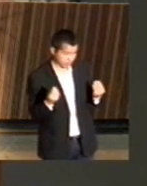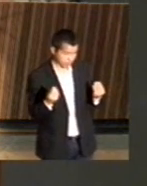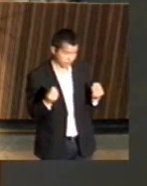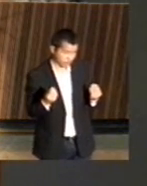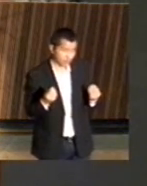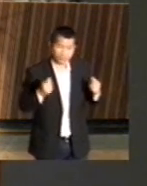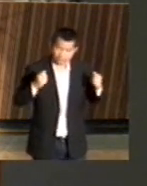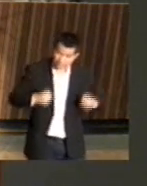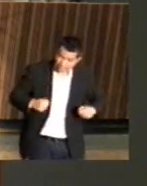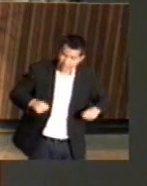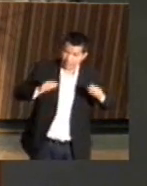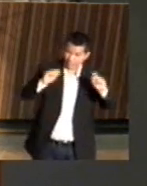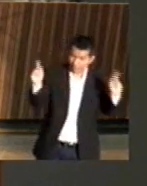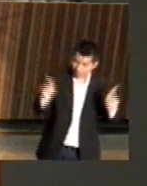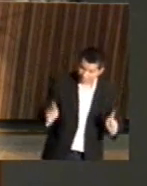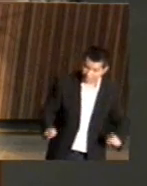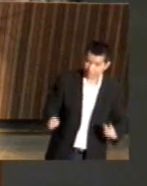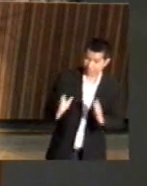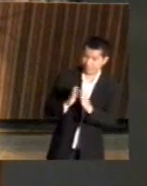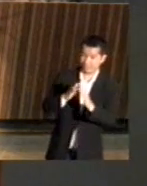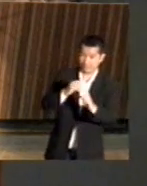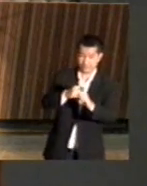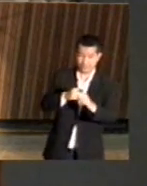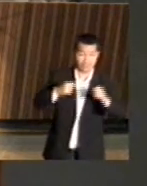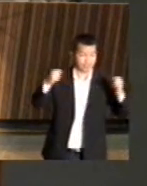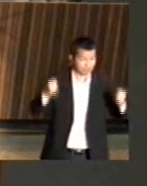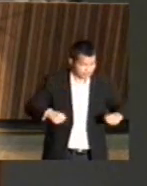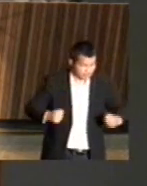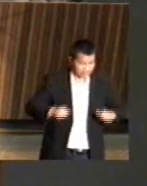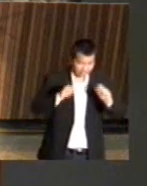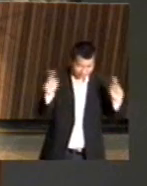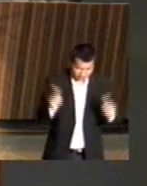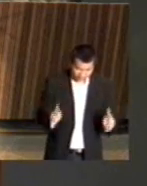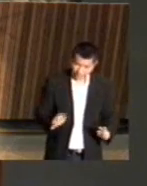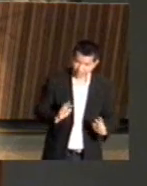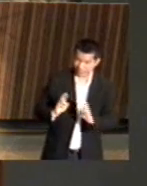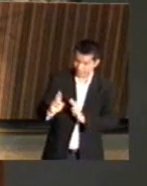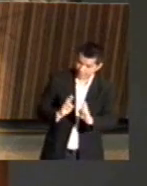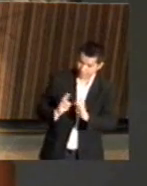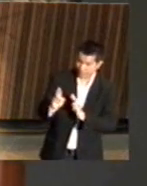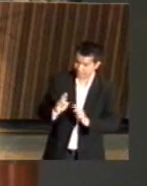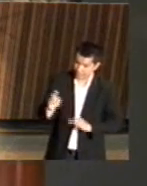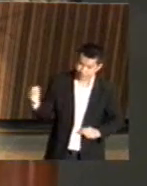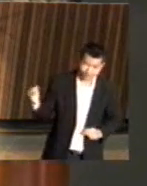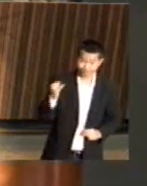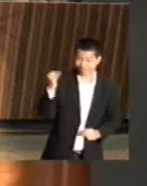igreja, possa haver paz nos nossos relacionamentos